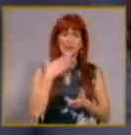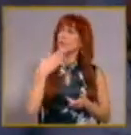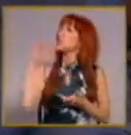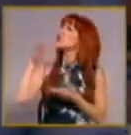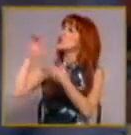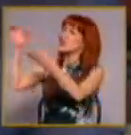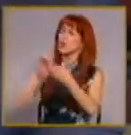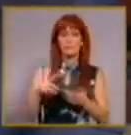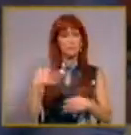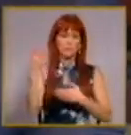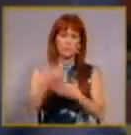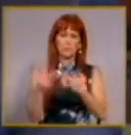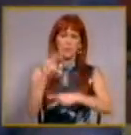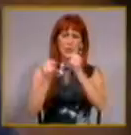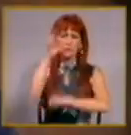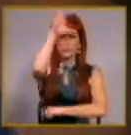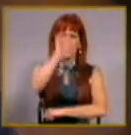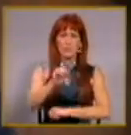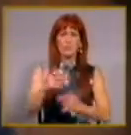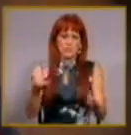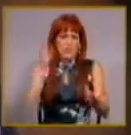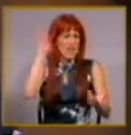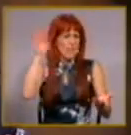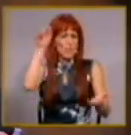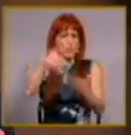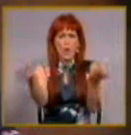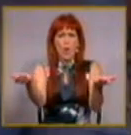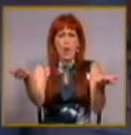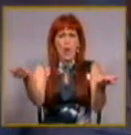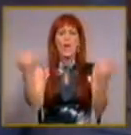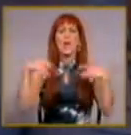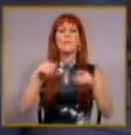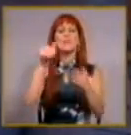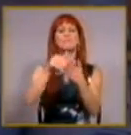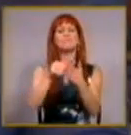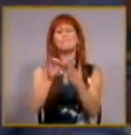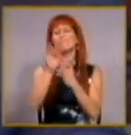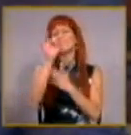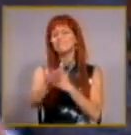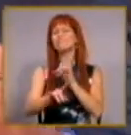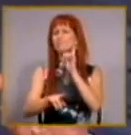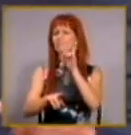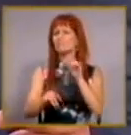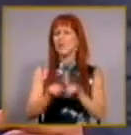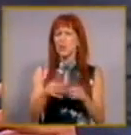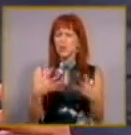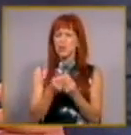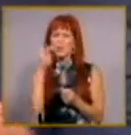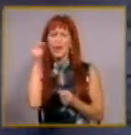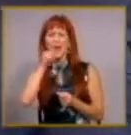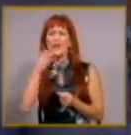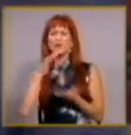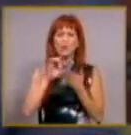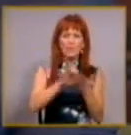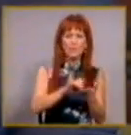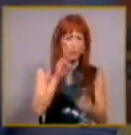dinheiro? Uma moção de censura. Uma moção de censura que sabe que não tem consequências, mas que introduz, quer junto dos nossos credores,